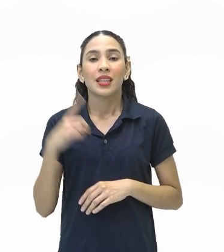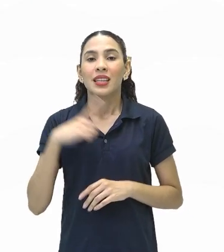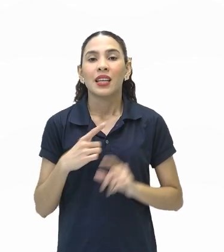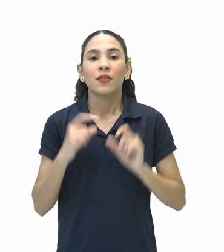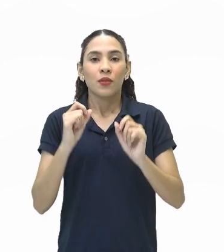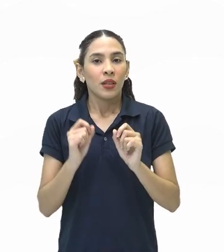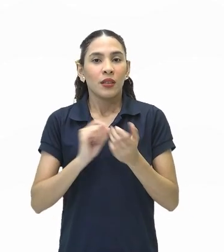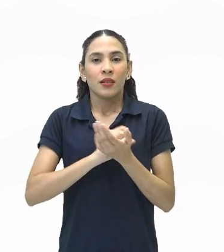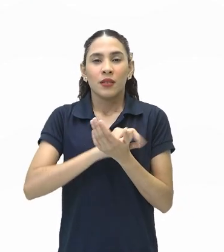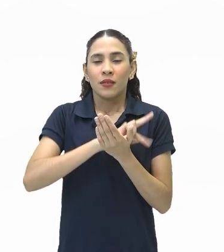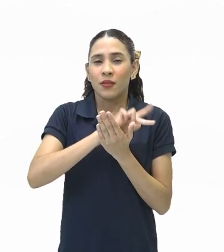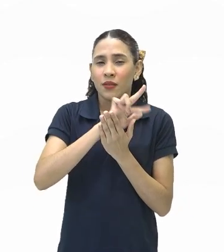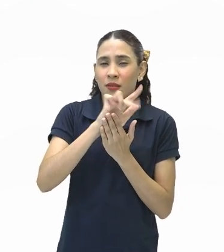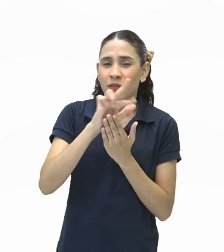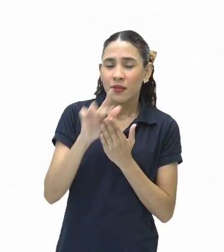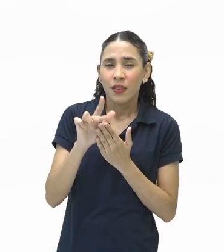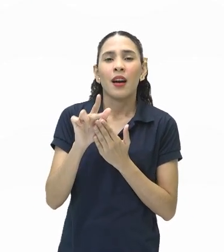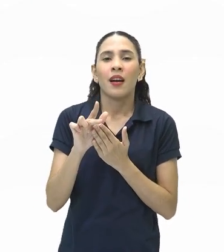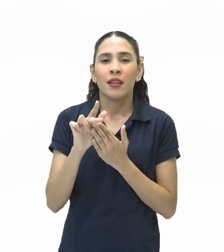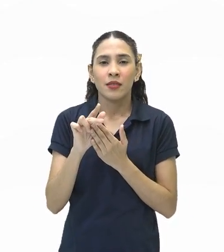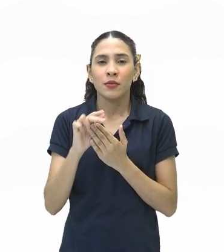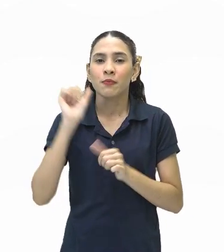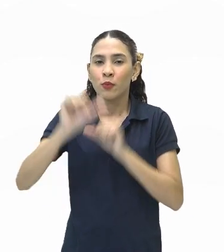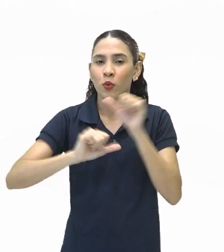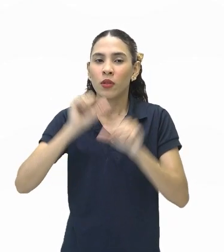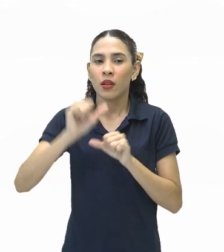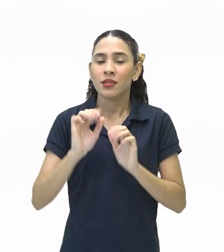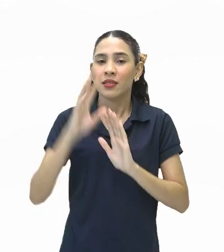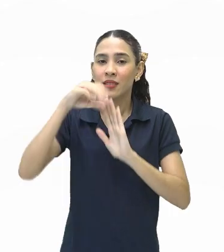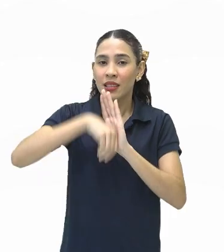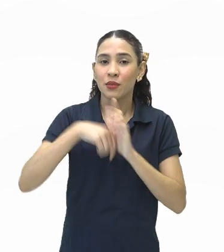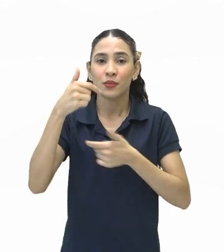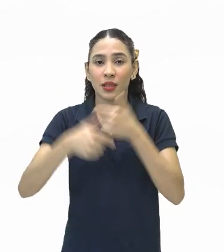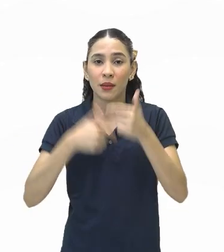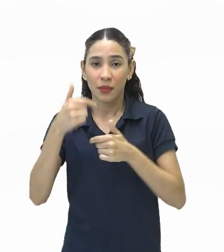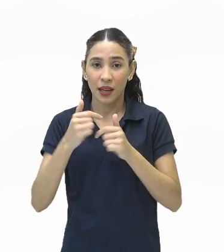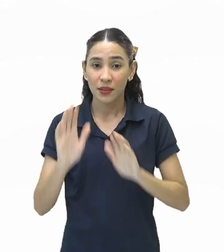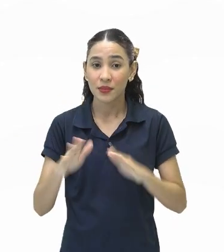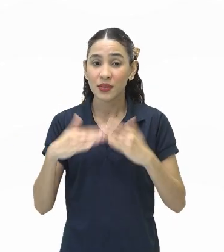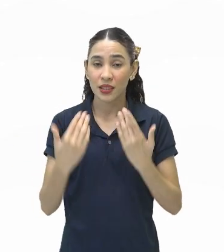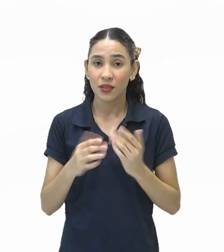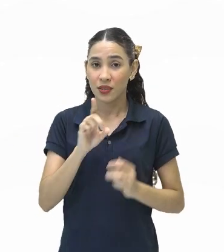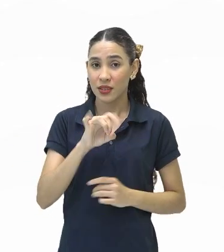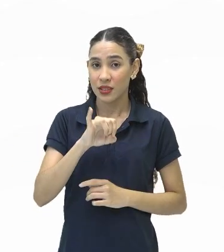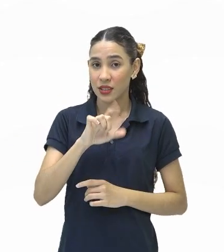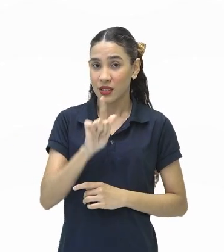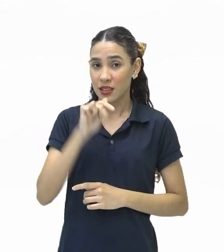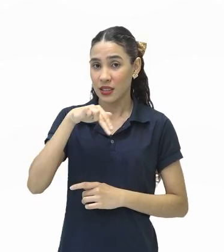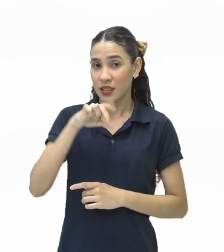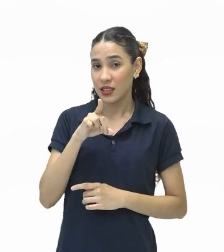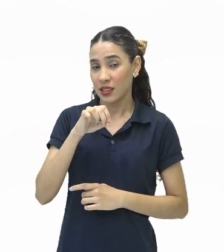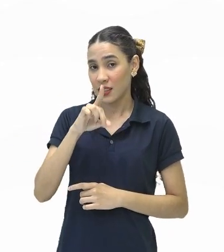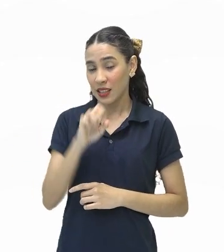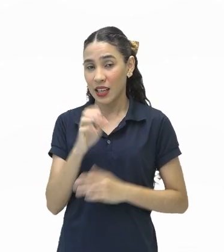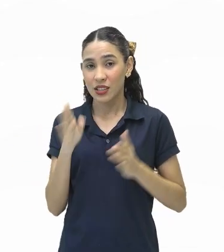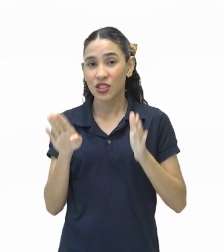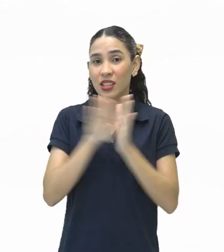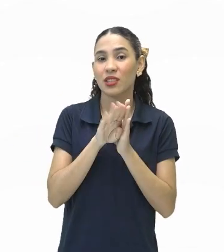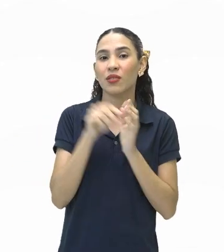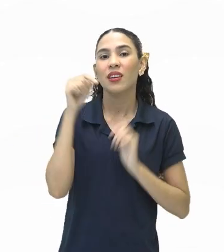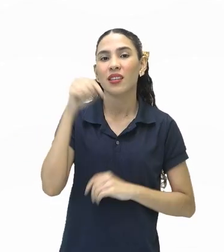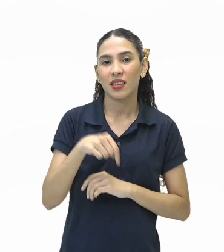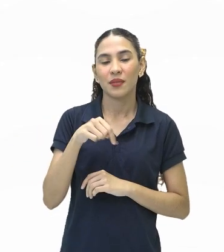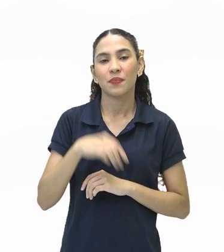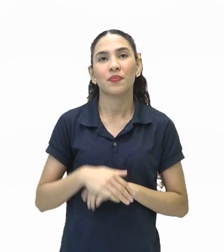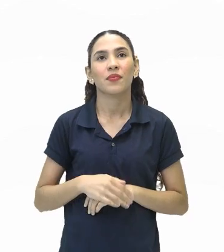houve incontáveis mudanças no trabalho. Olha a questão da dignidade começando a chegar aqui,